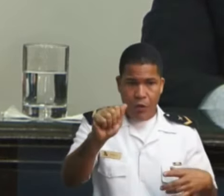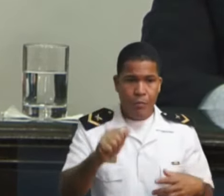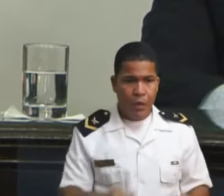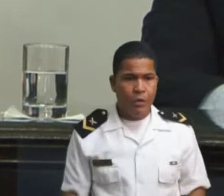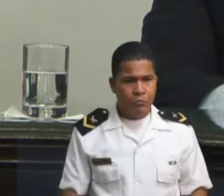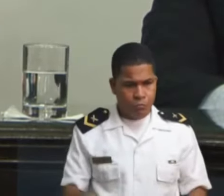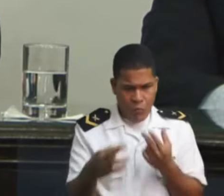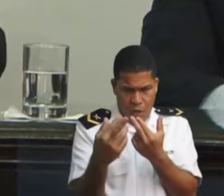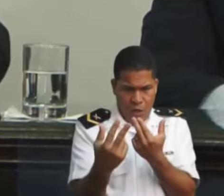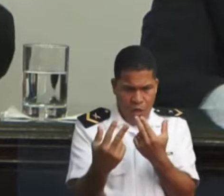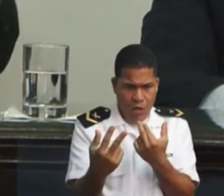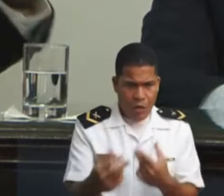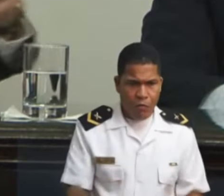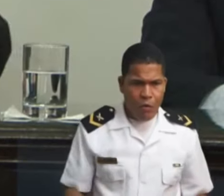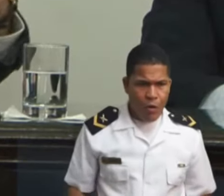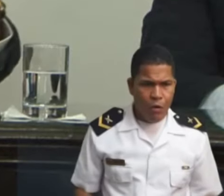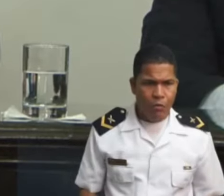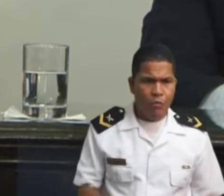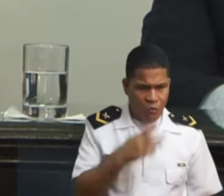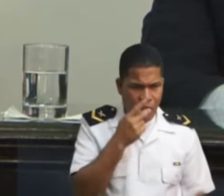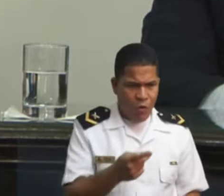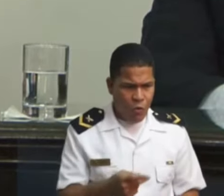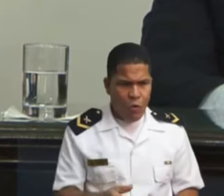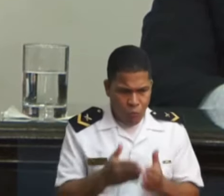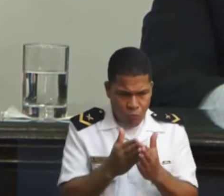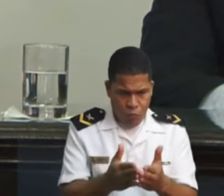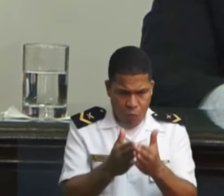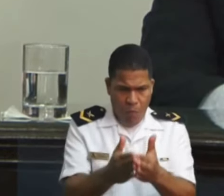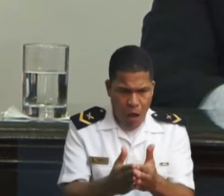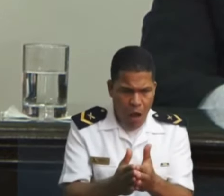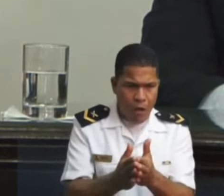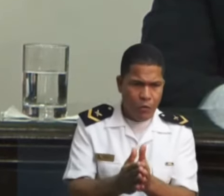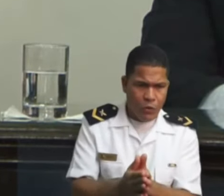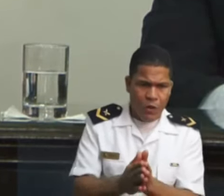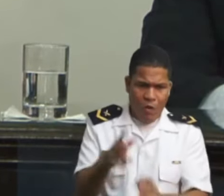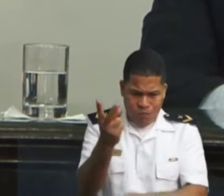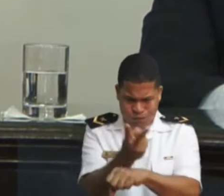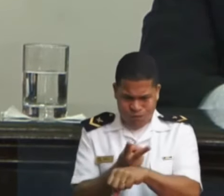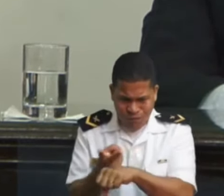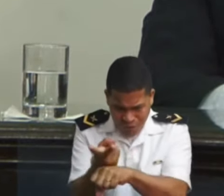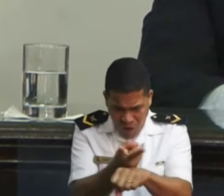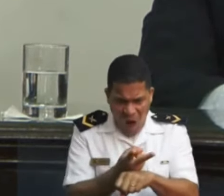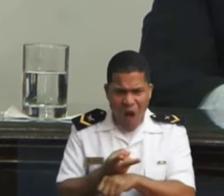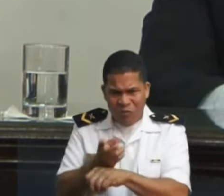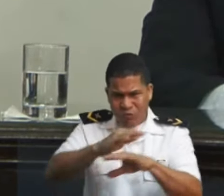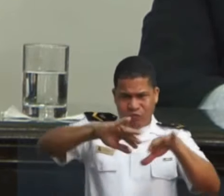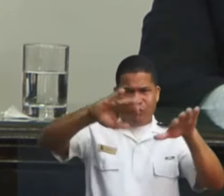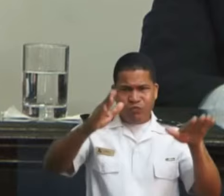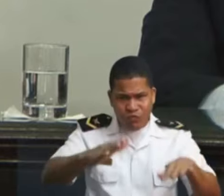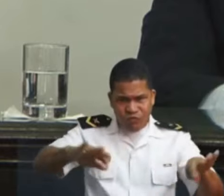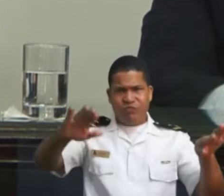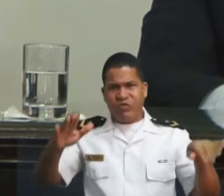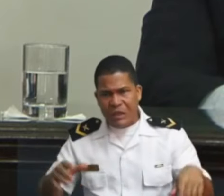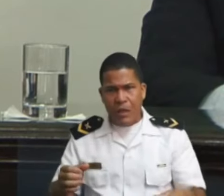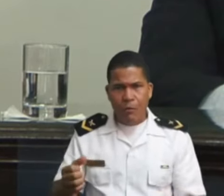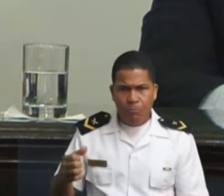como bem disse, no barco, pegando vento, onda, segurou